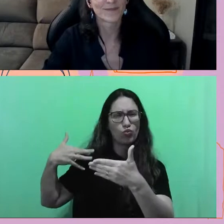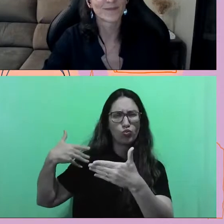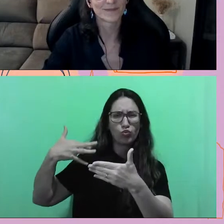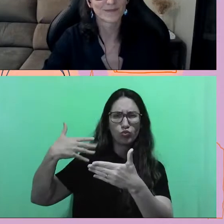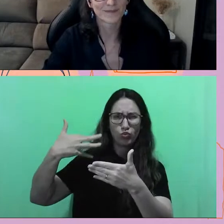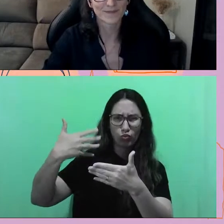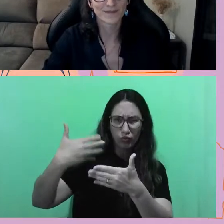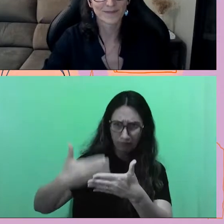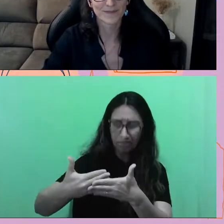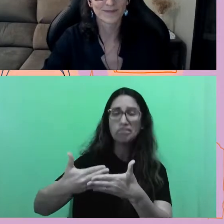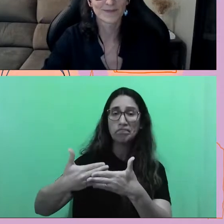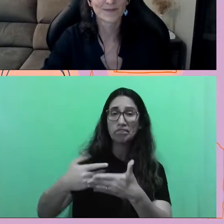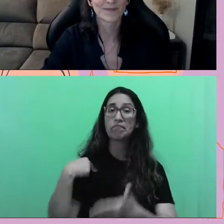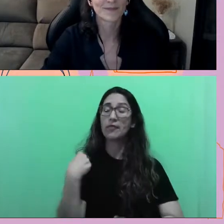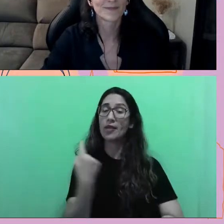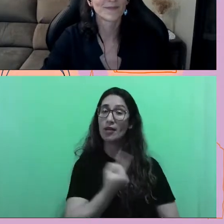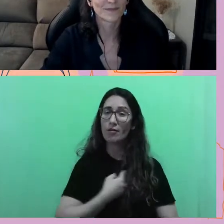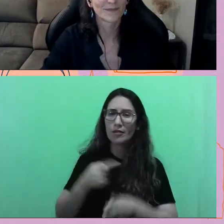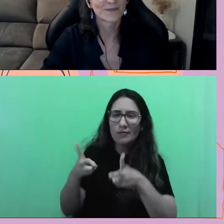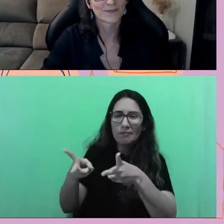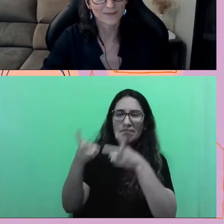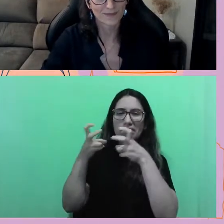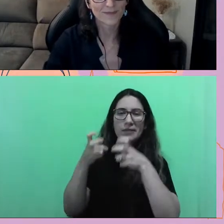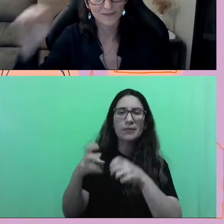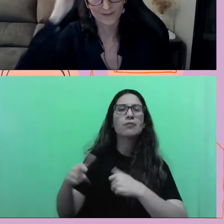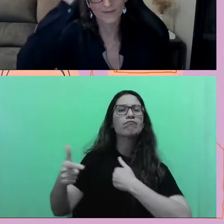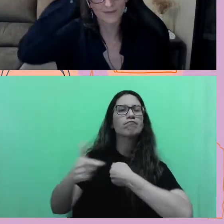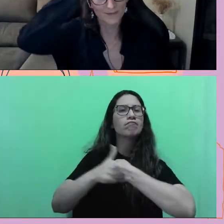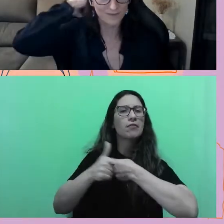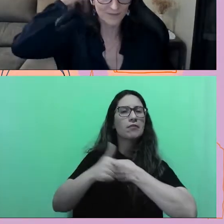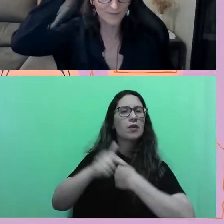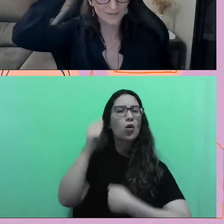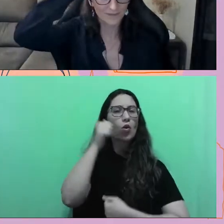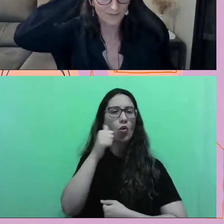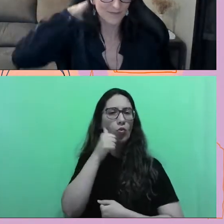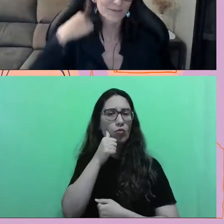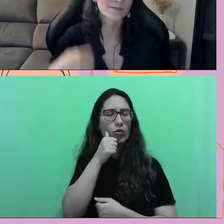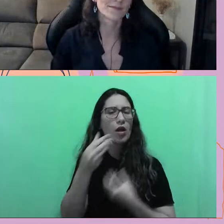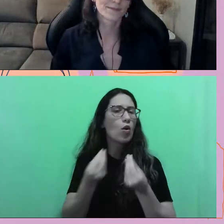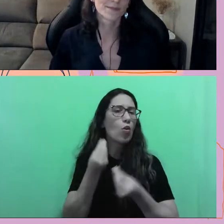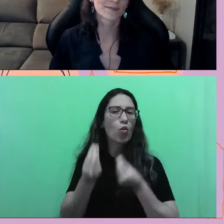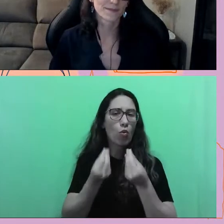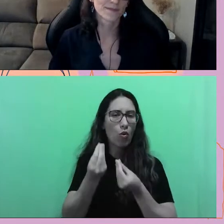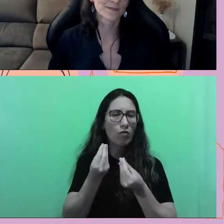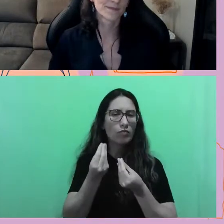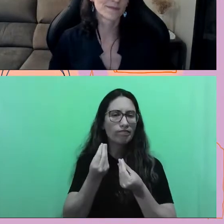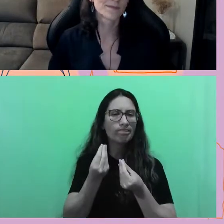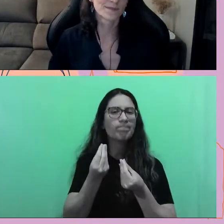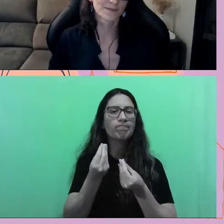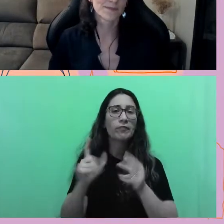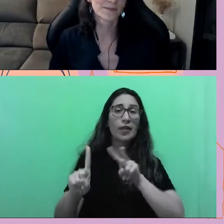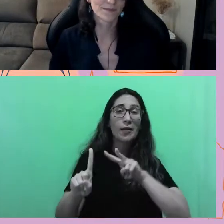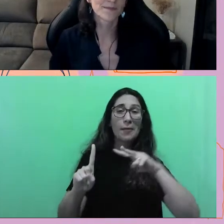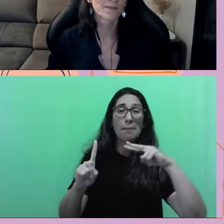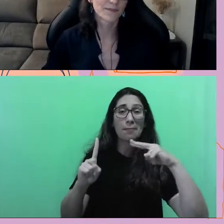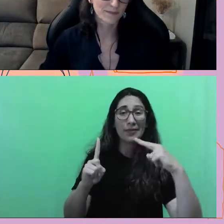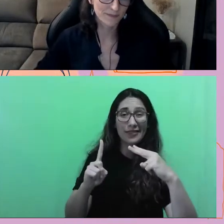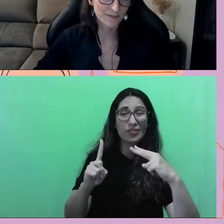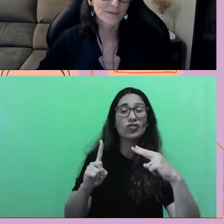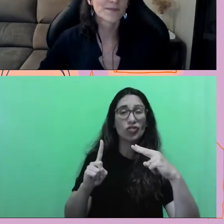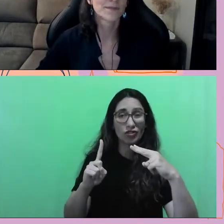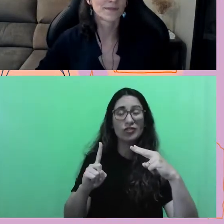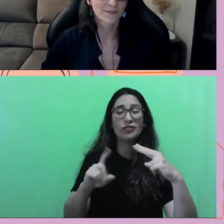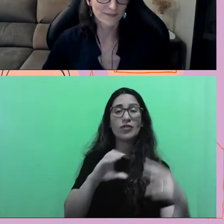gente consegue ver a centralidade da mulher no mundo quando a gente sai dessa perspectiva ocidental mesmo